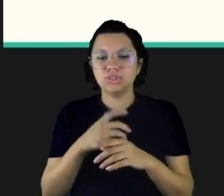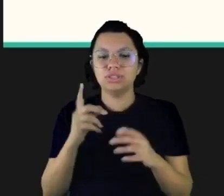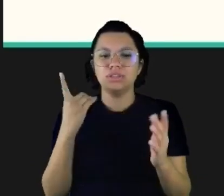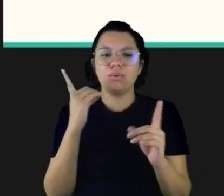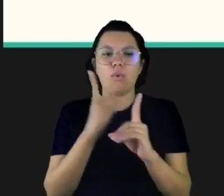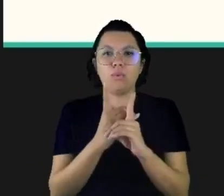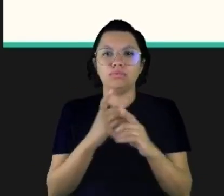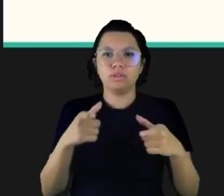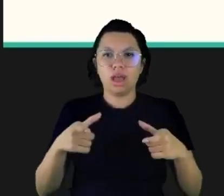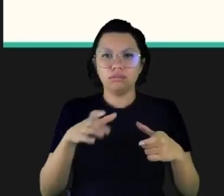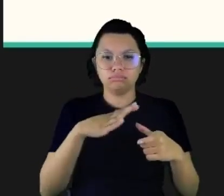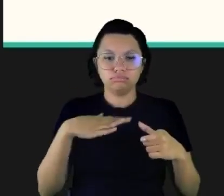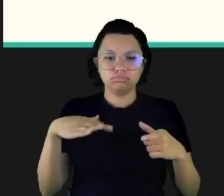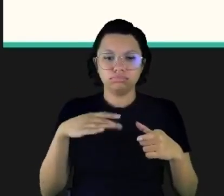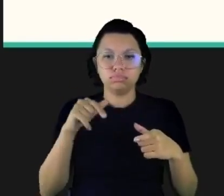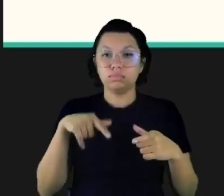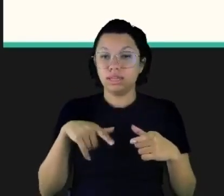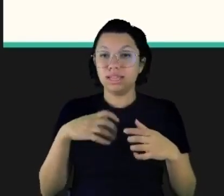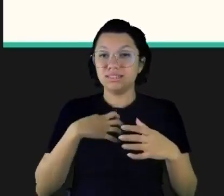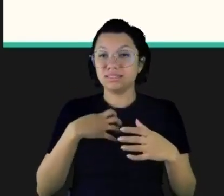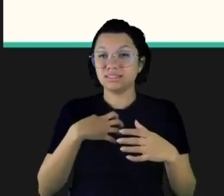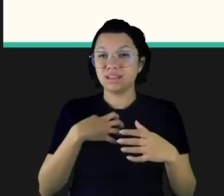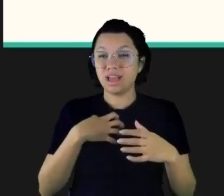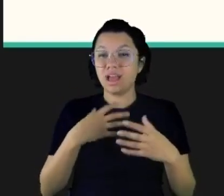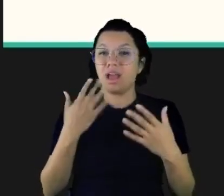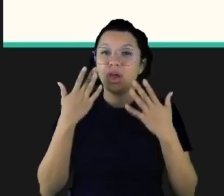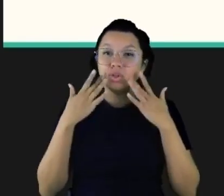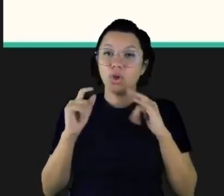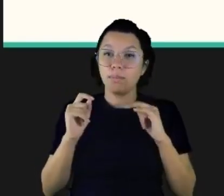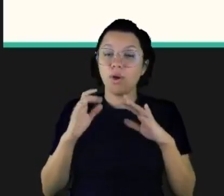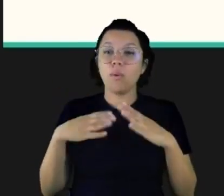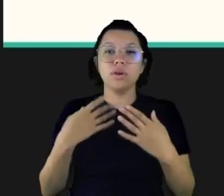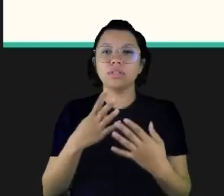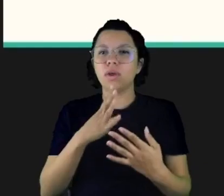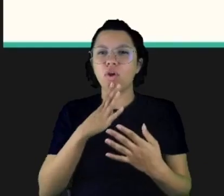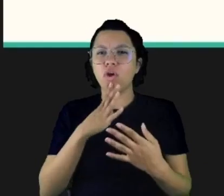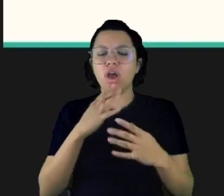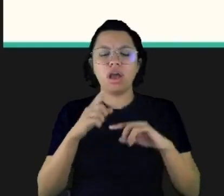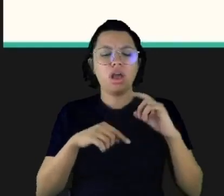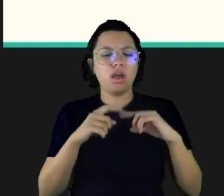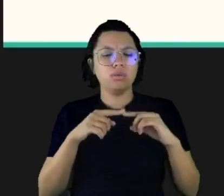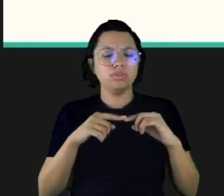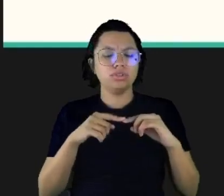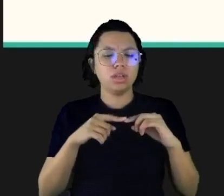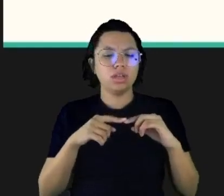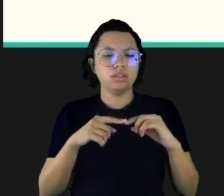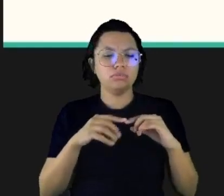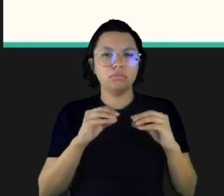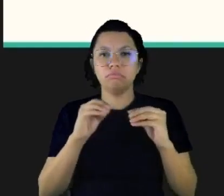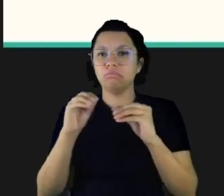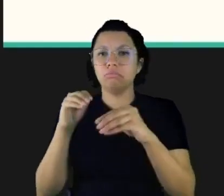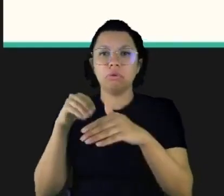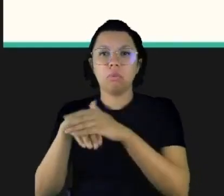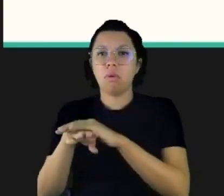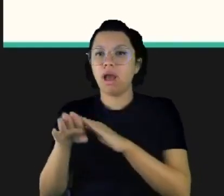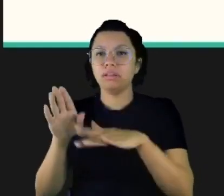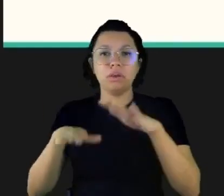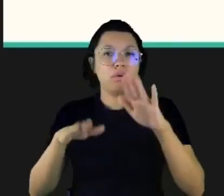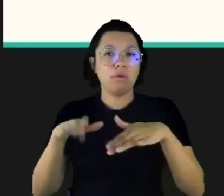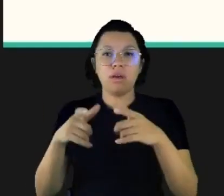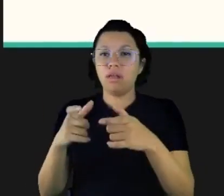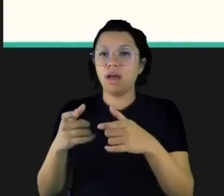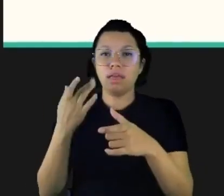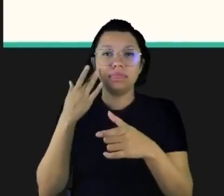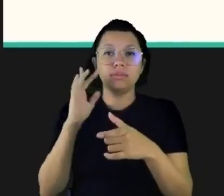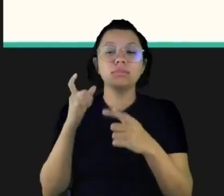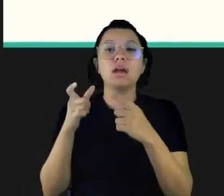Esse sintoma é muito comum. Como eles não reconhecem o objeto, eles guardam em qualquer lugar. Depois não sabe onde está e